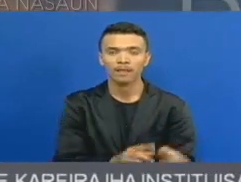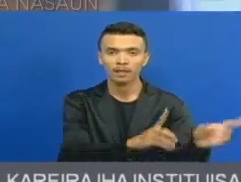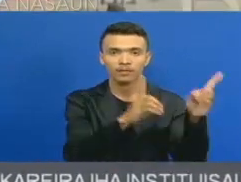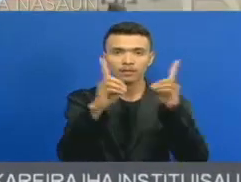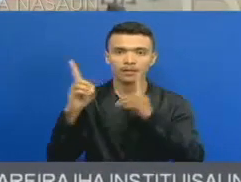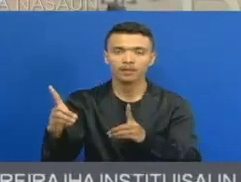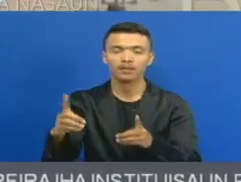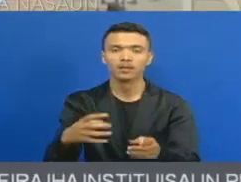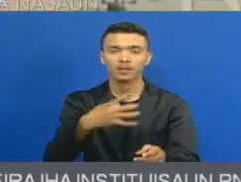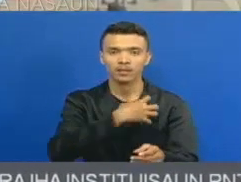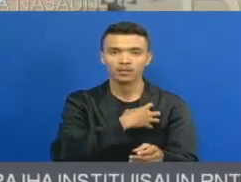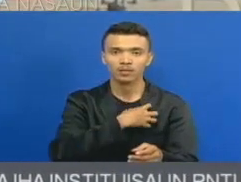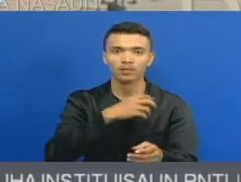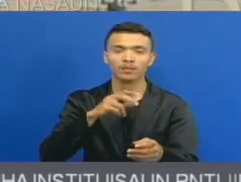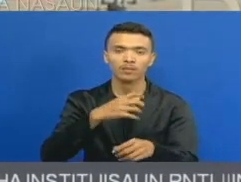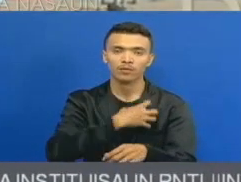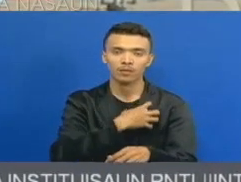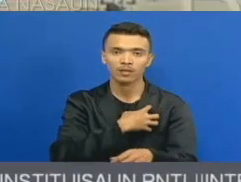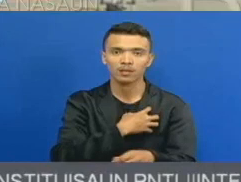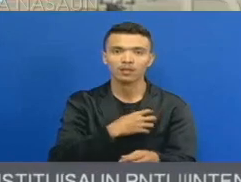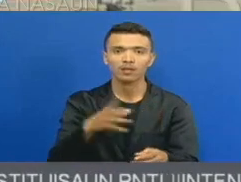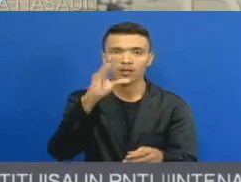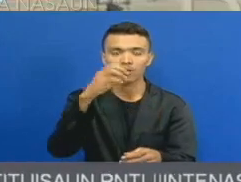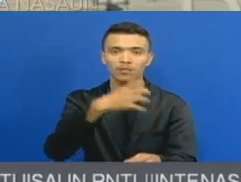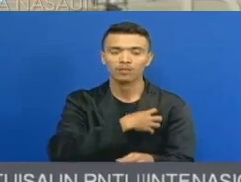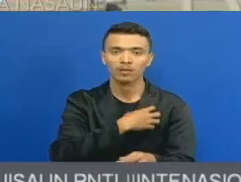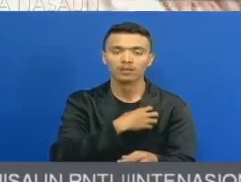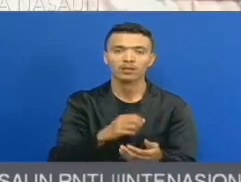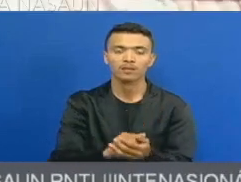Estabelece Instituto Superior Ciência e Polícia na Polícia Academia.